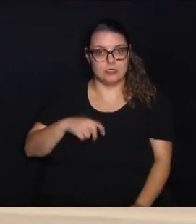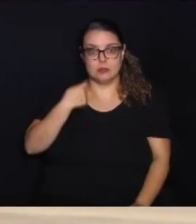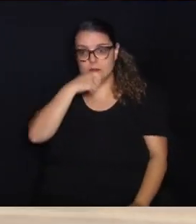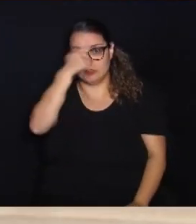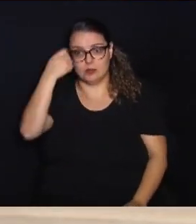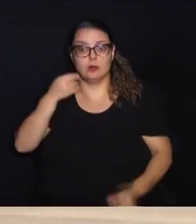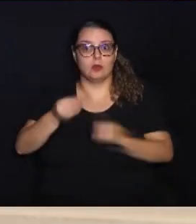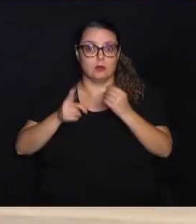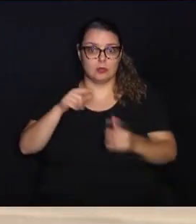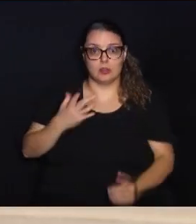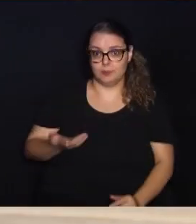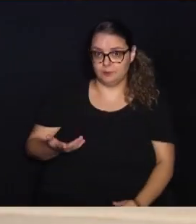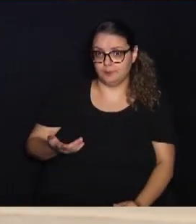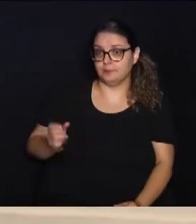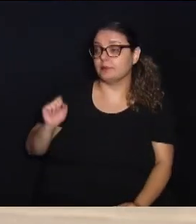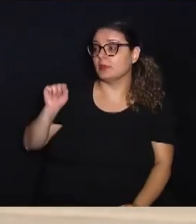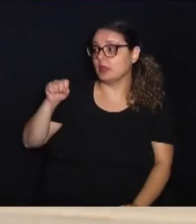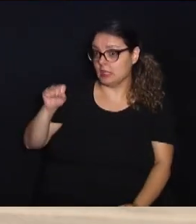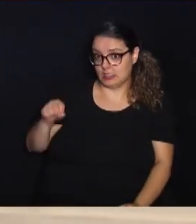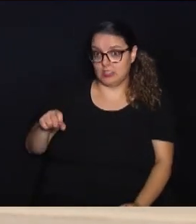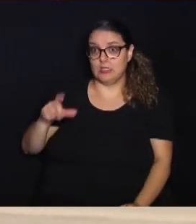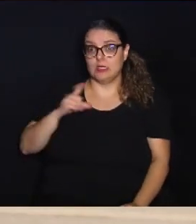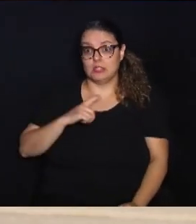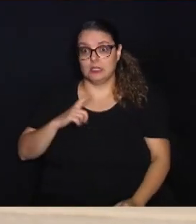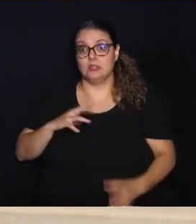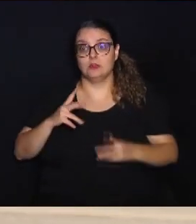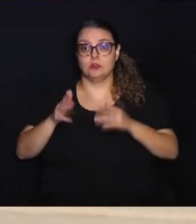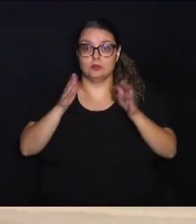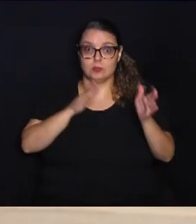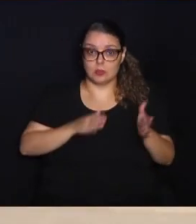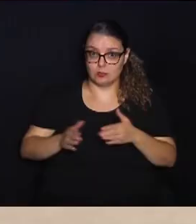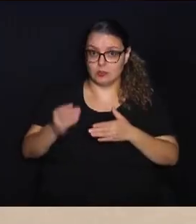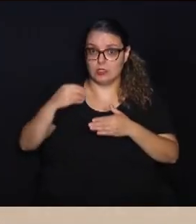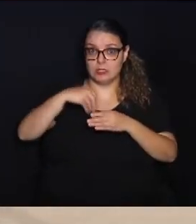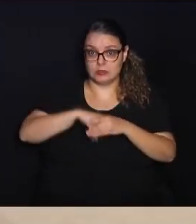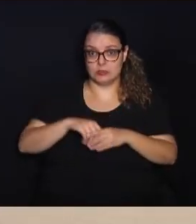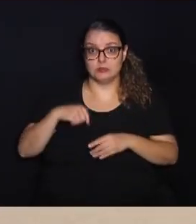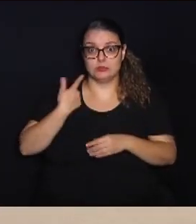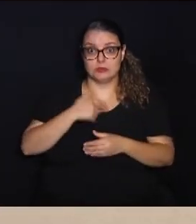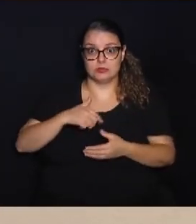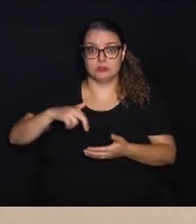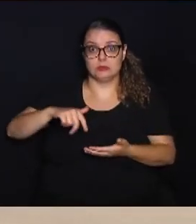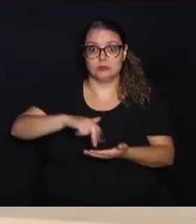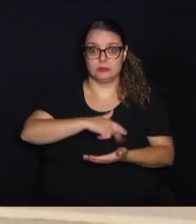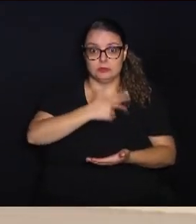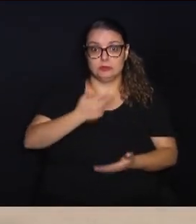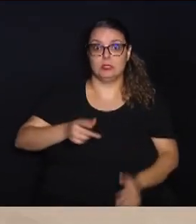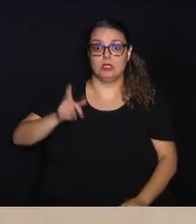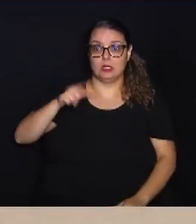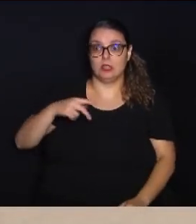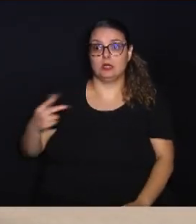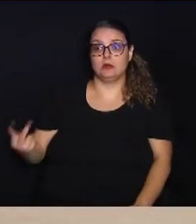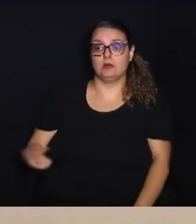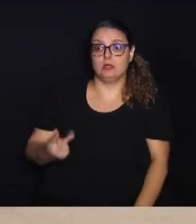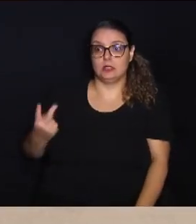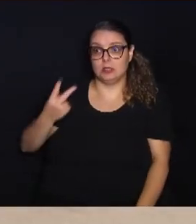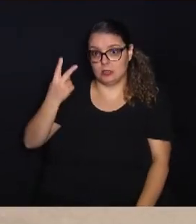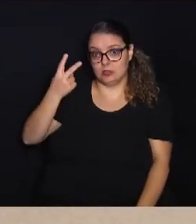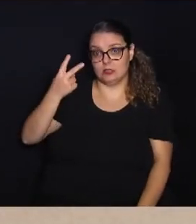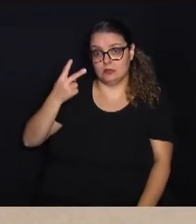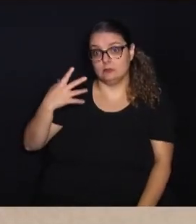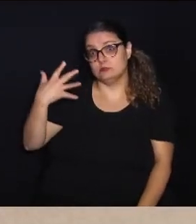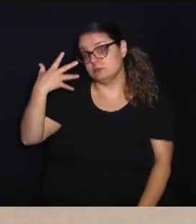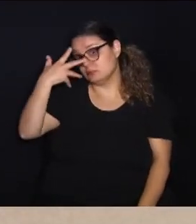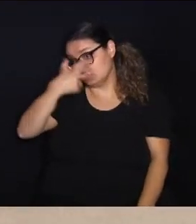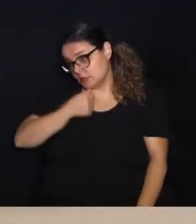É uma modalidade que você precisa estar e se sentir bonita quando você está fazendo. Então a gente tem toda uma produção com